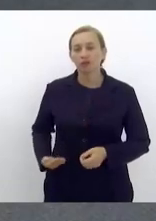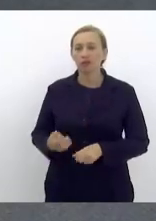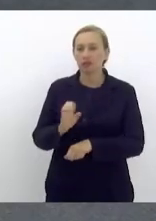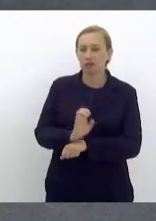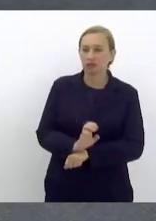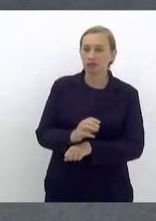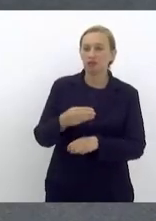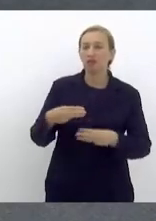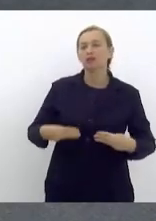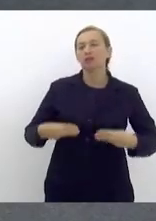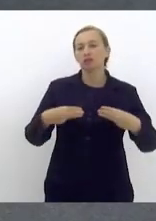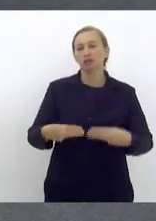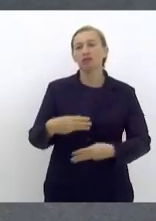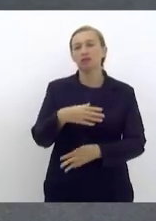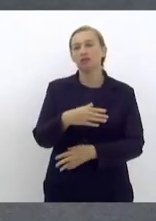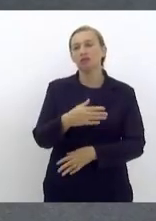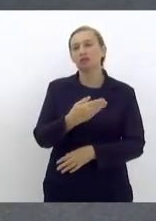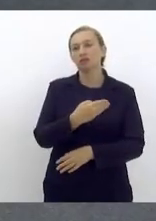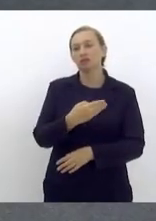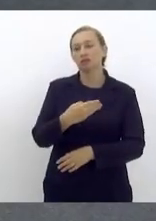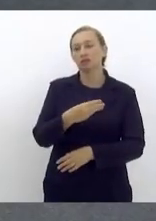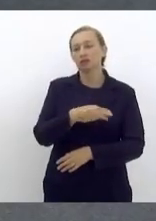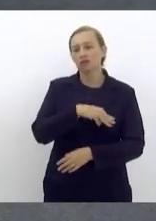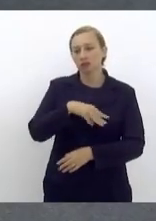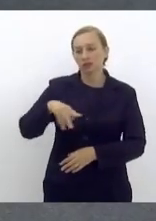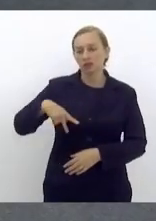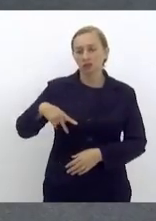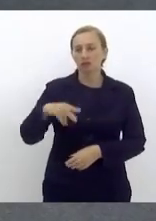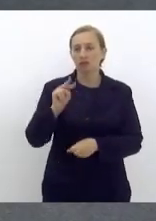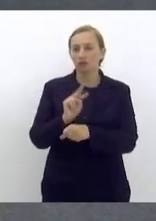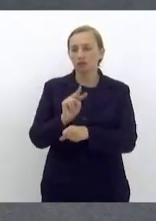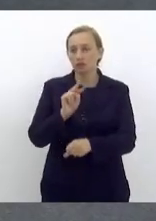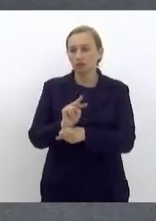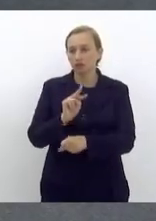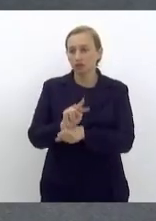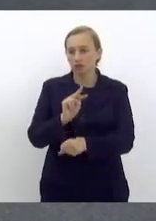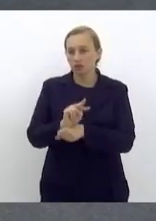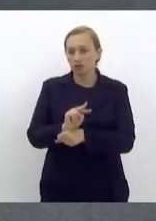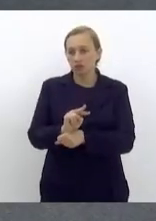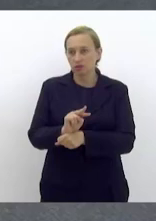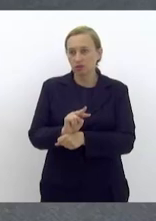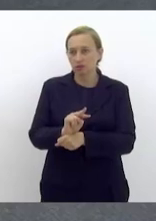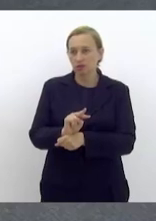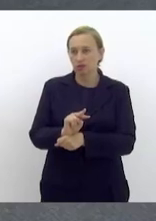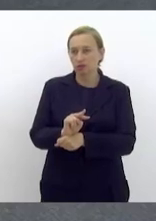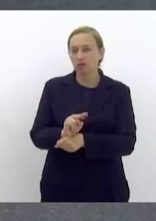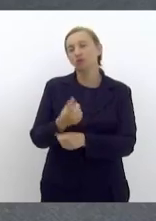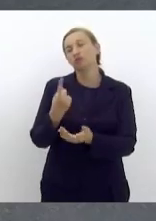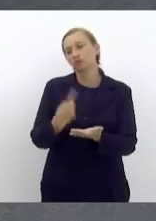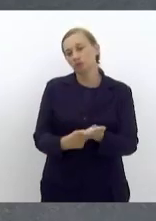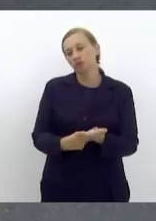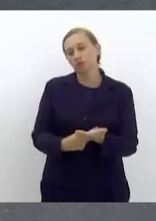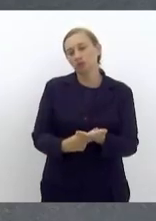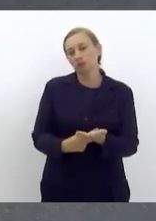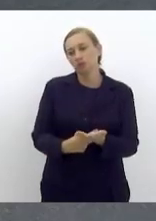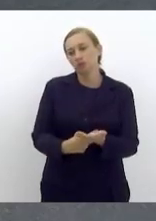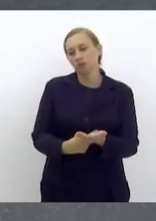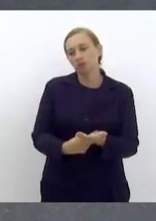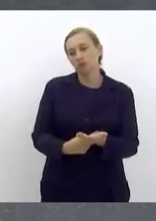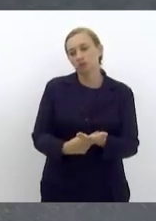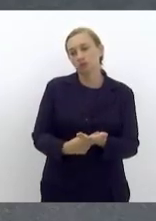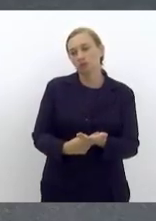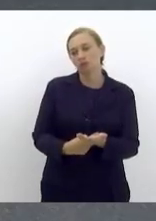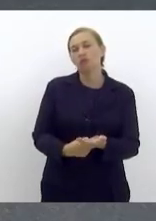ao Ministério Público para que mantenham vigilância constante acerca do cumprimento do